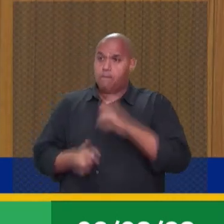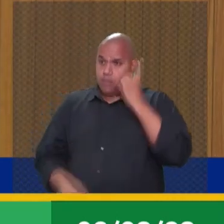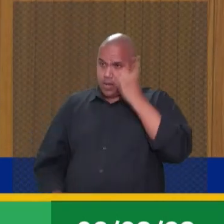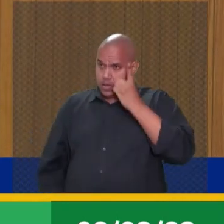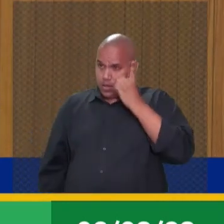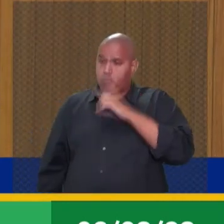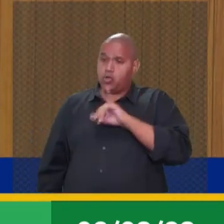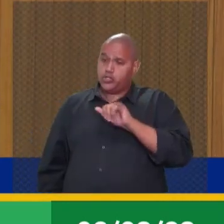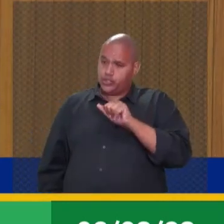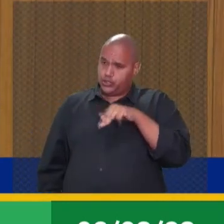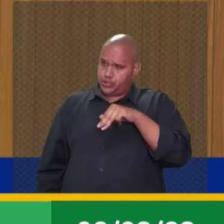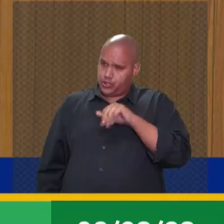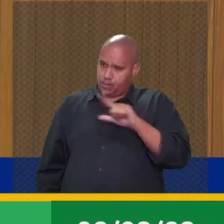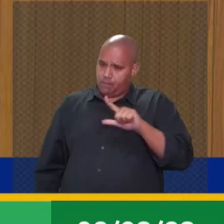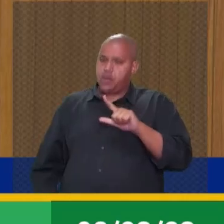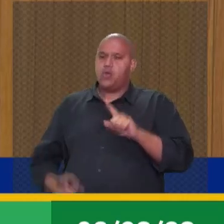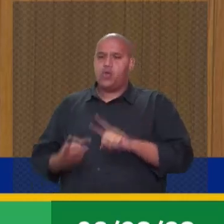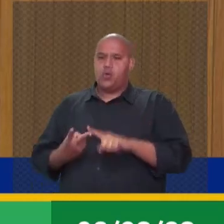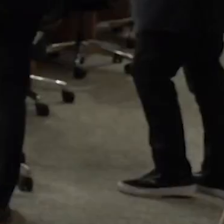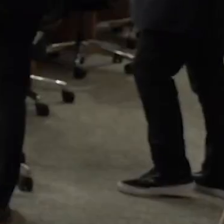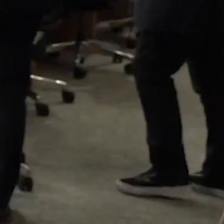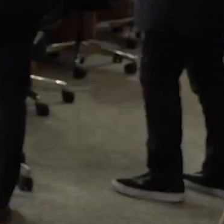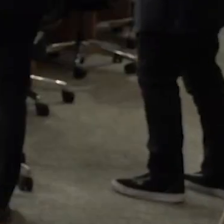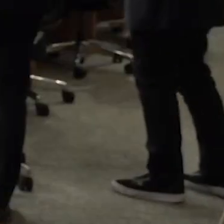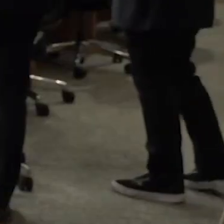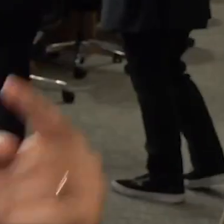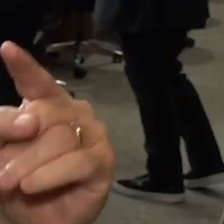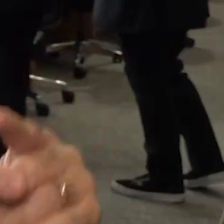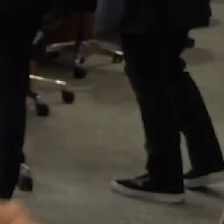pacientes que tem a alteração genética